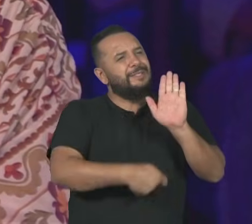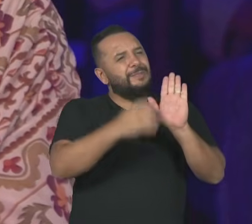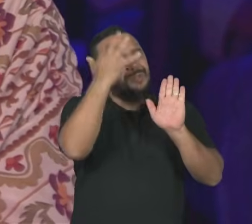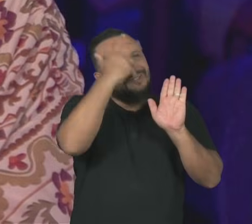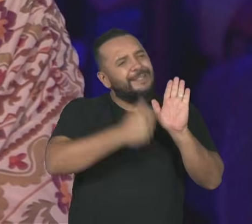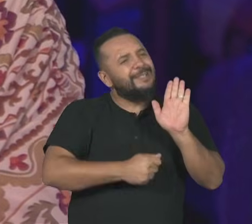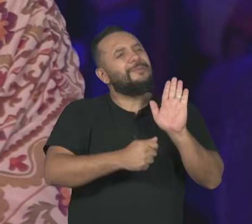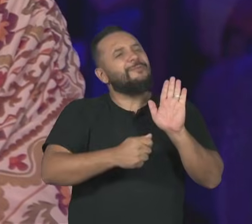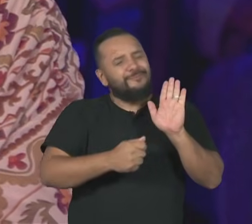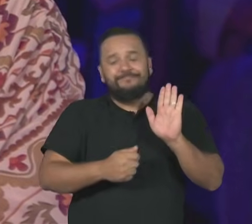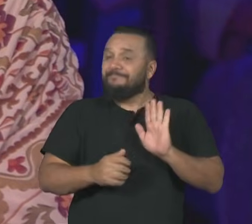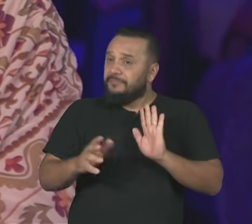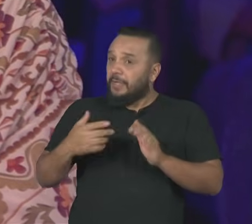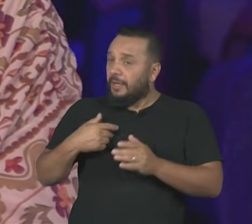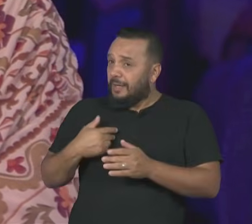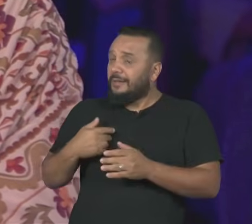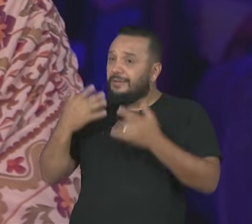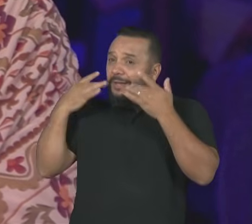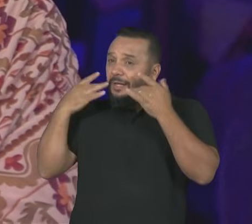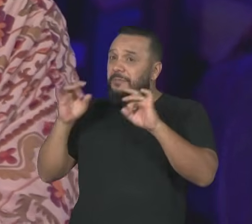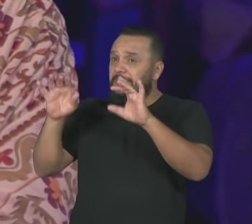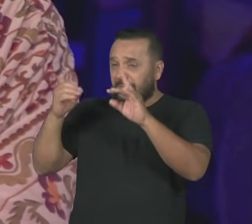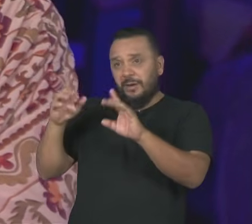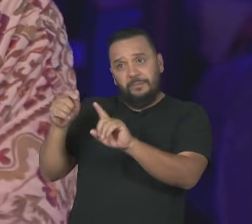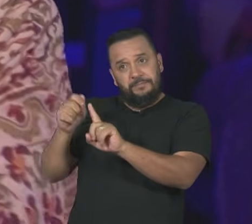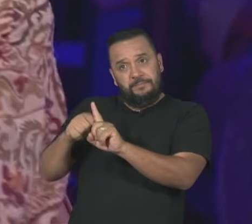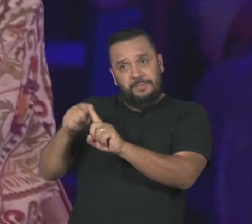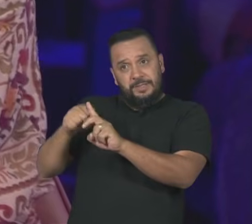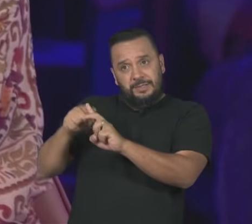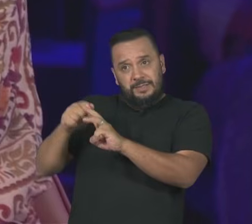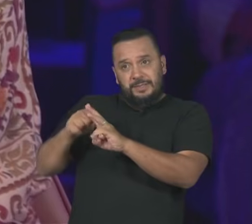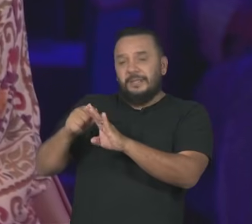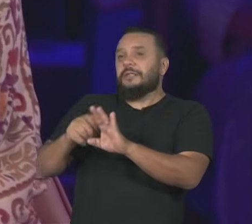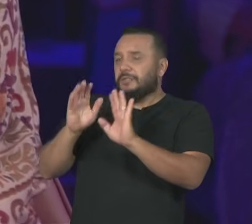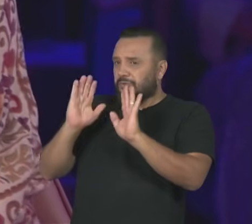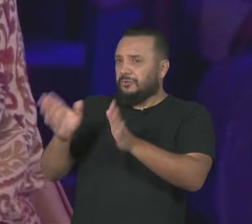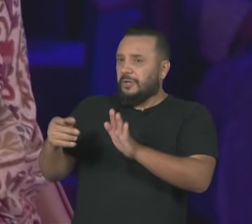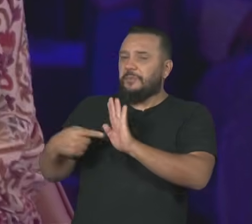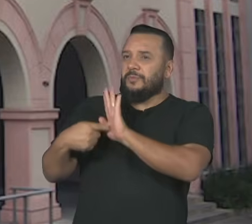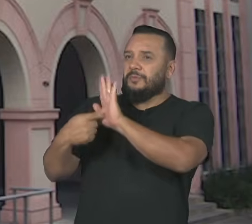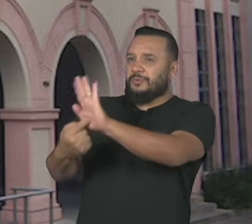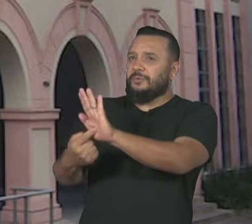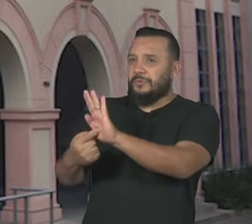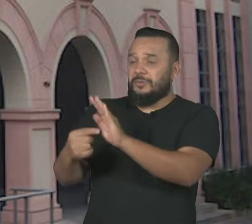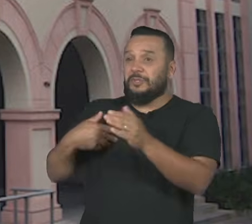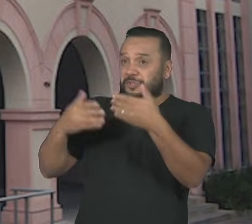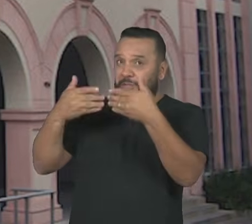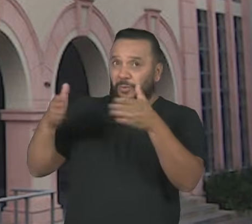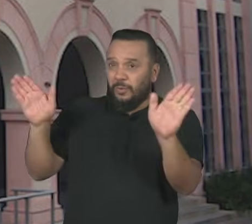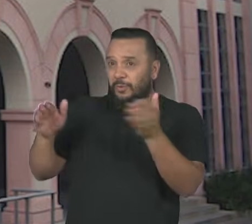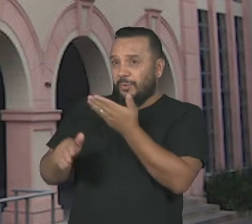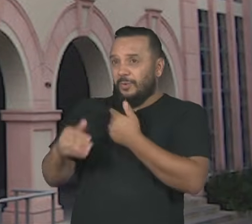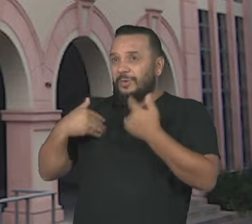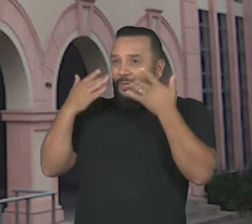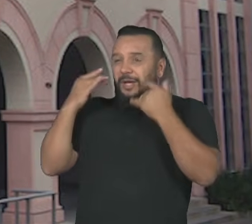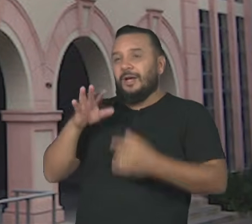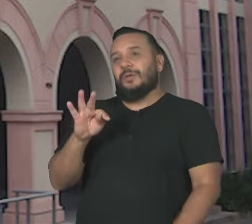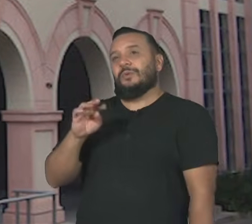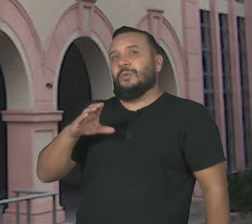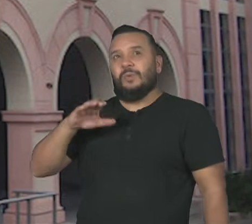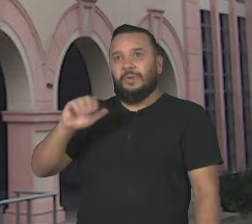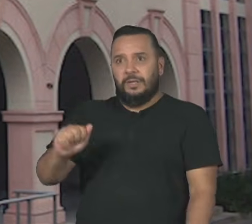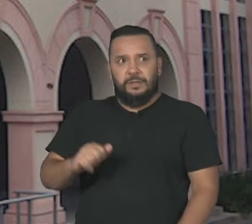especial. Depois de alguns meses em cartaz, porque a gente inaugurou o Teatro Tuca. Ah, o Tuca